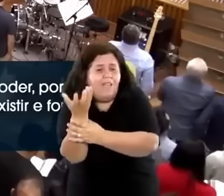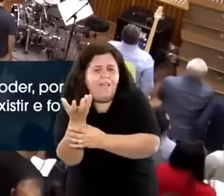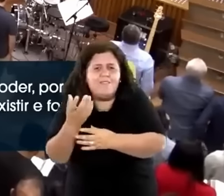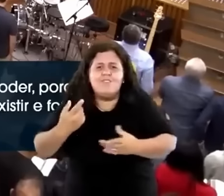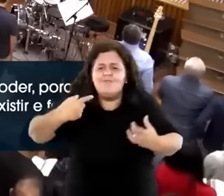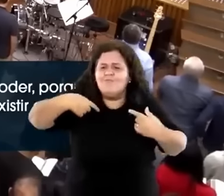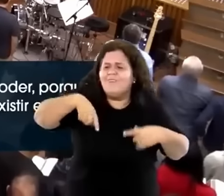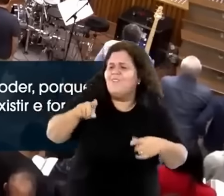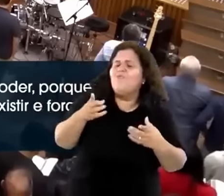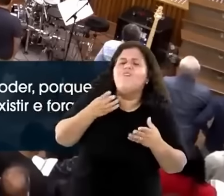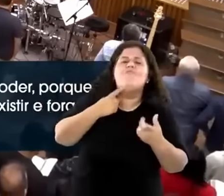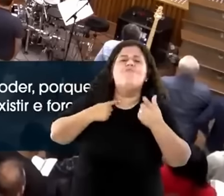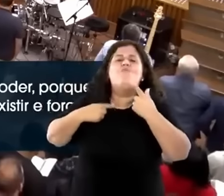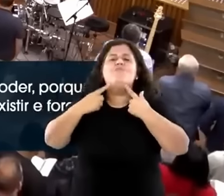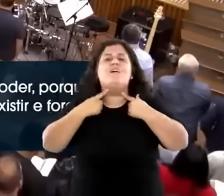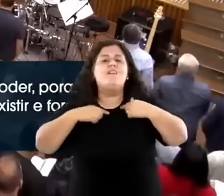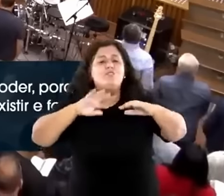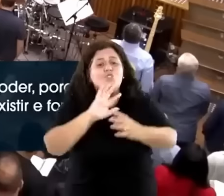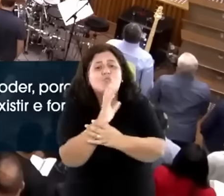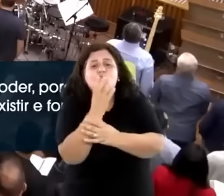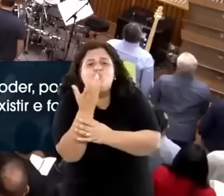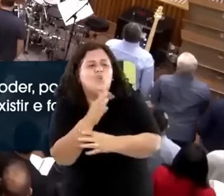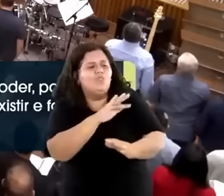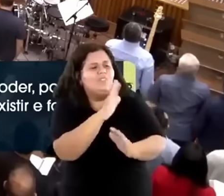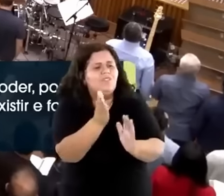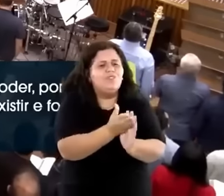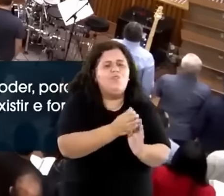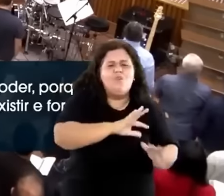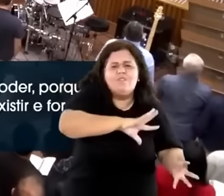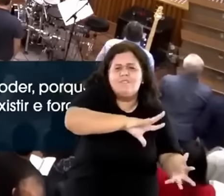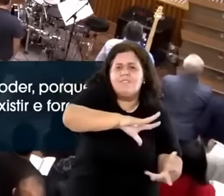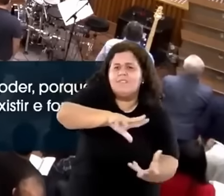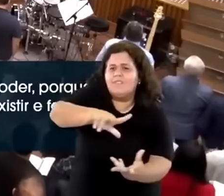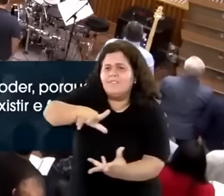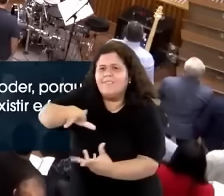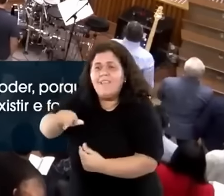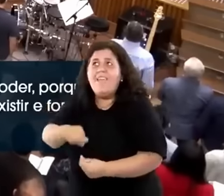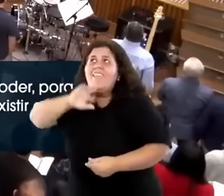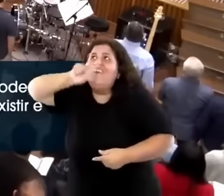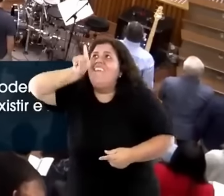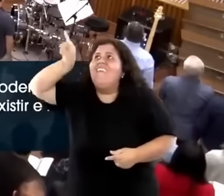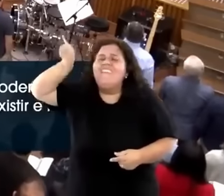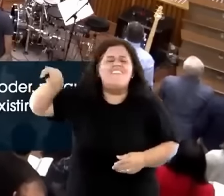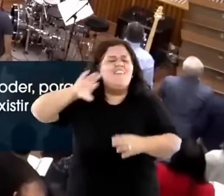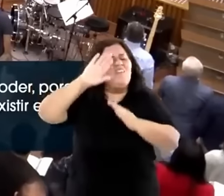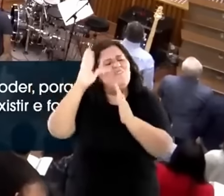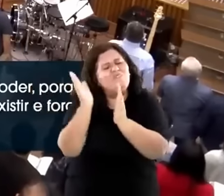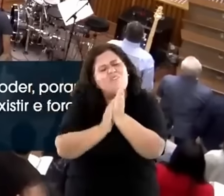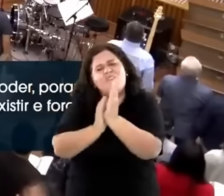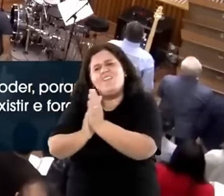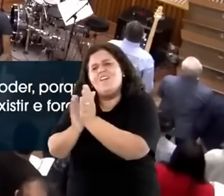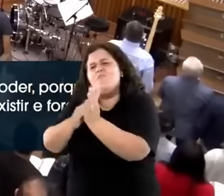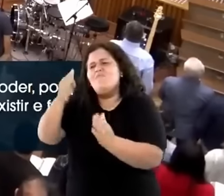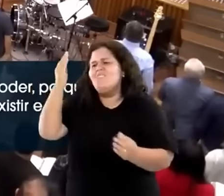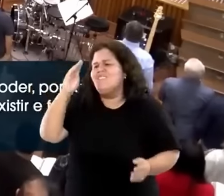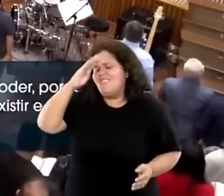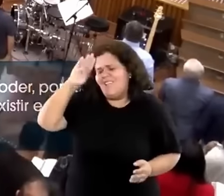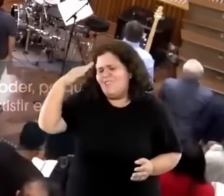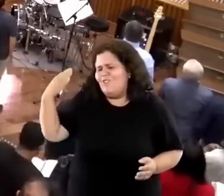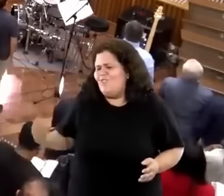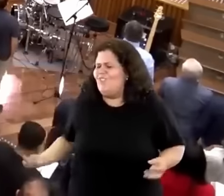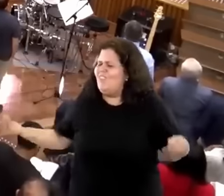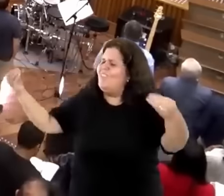vontade vieram a existir e foram criadas aquele a quem adoramos é digno aquele a quem